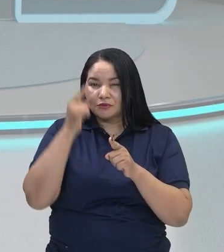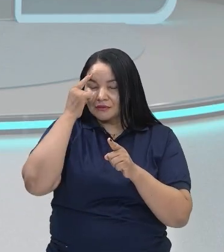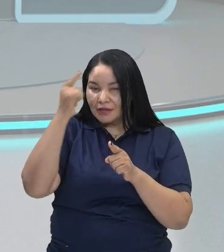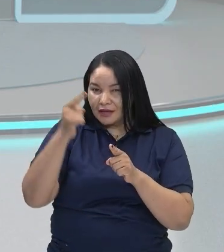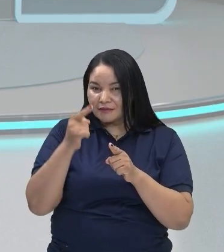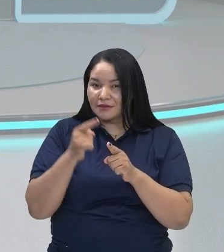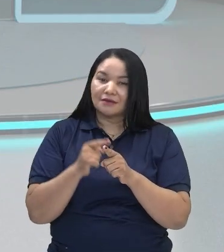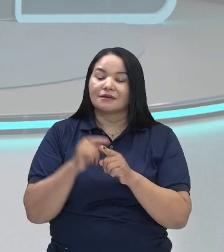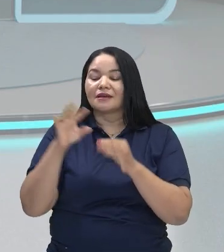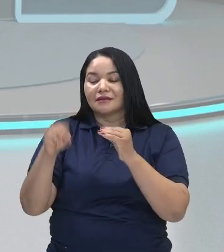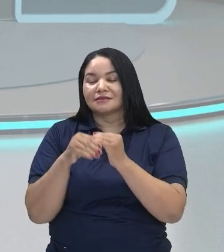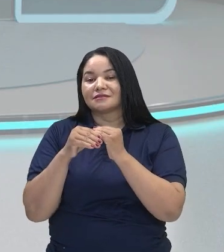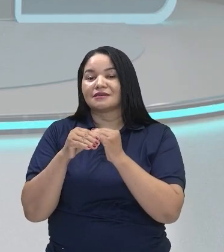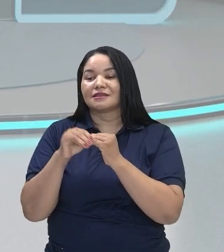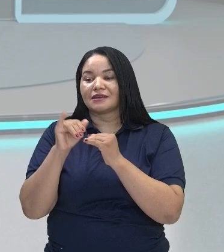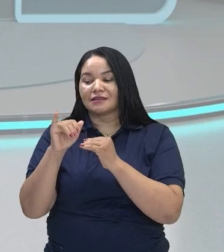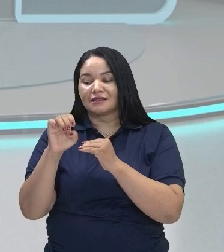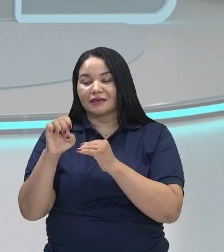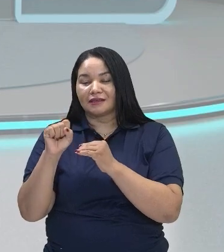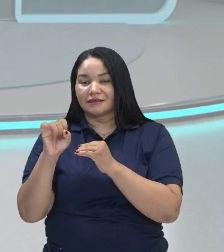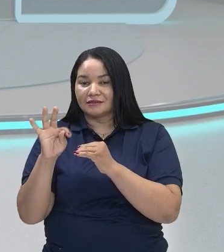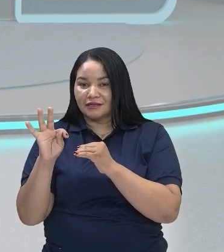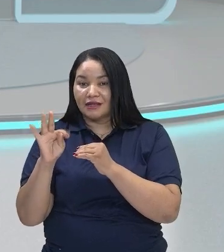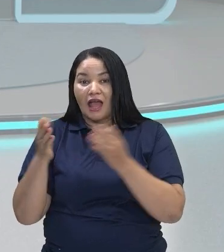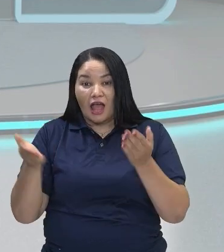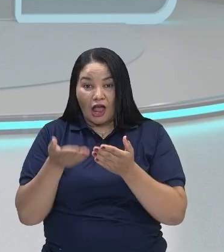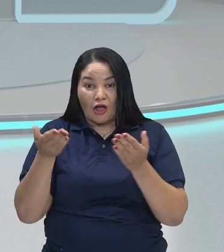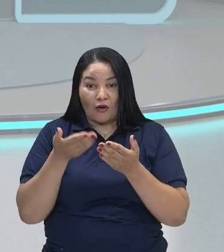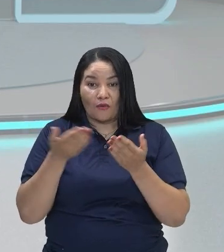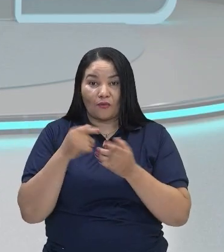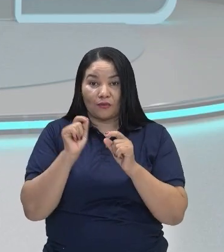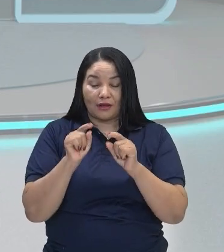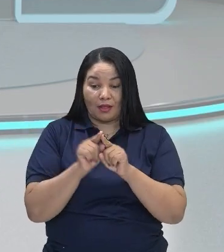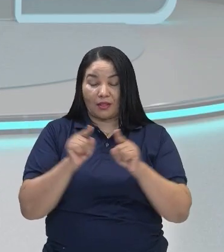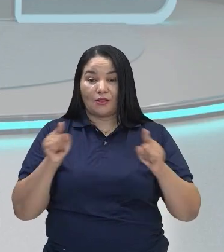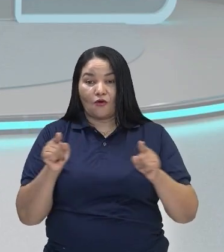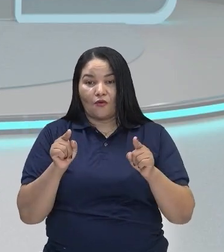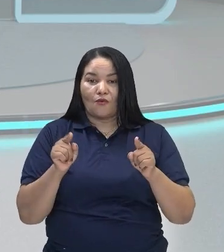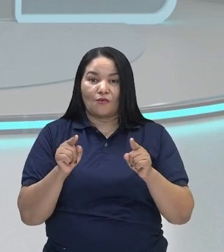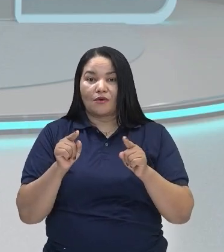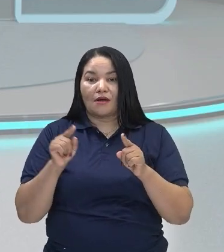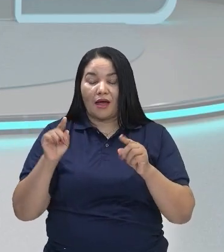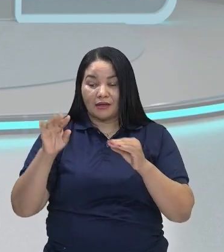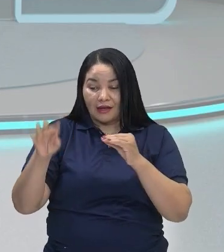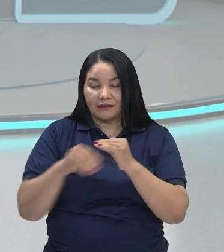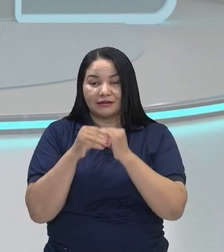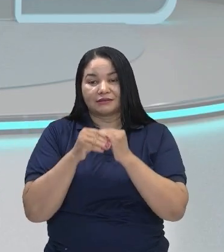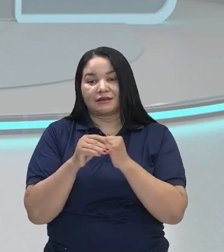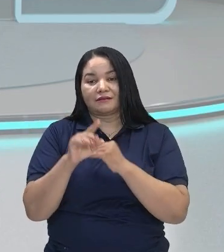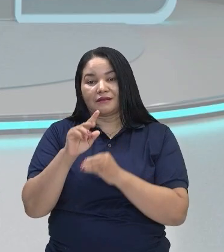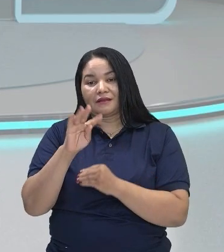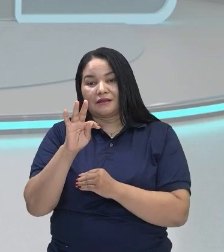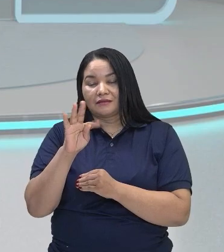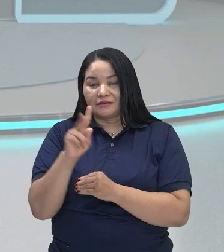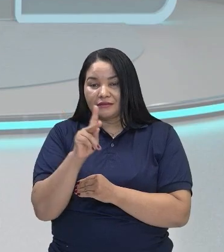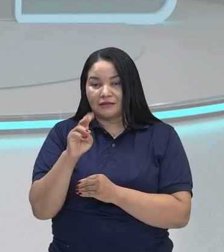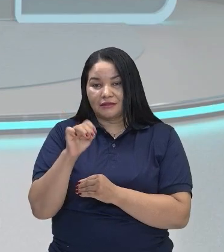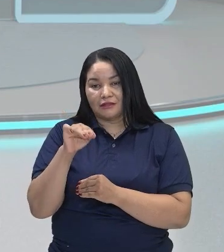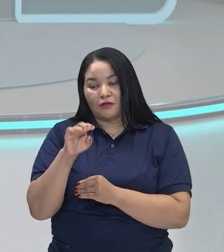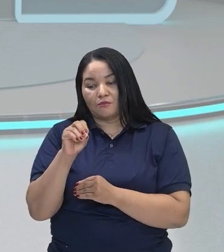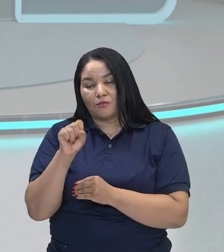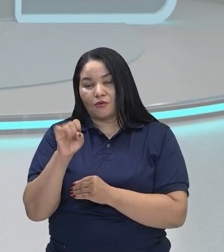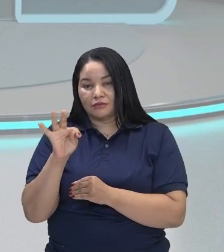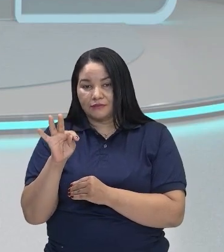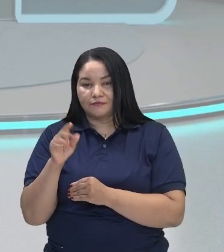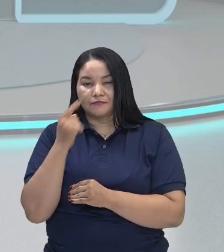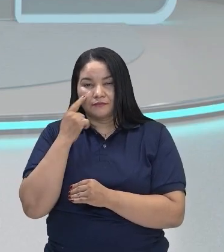Adjetivo longo, eu vou acrescentar the most antes do adjetivo, que não sofre nenhuma alteração, ok? Outro exemplo.